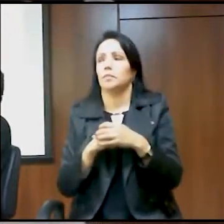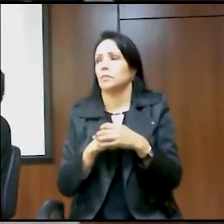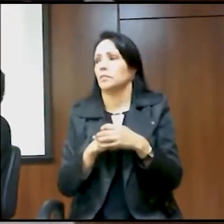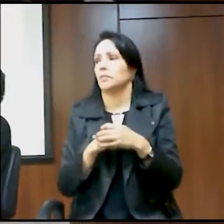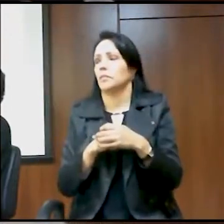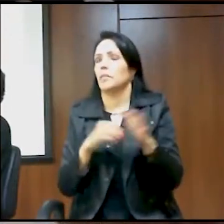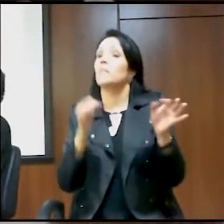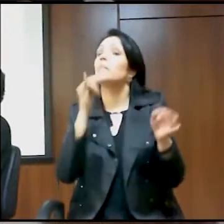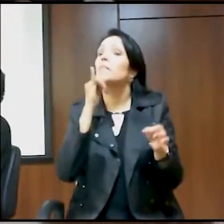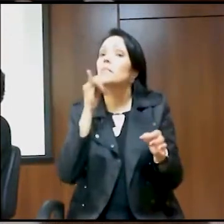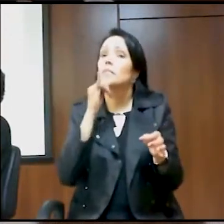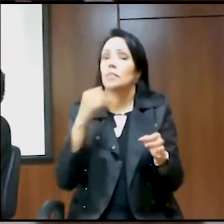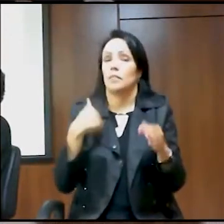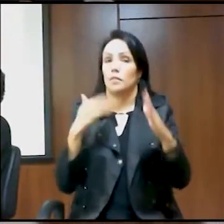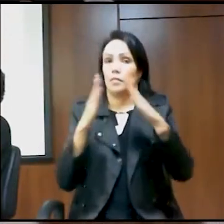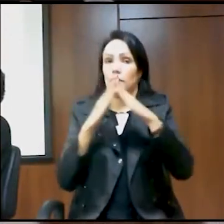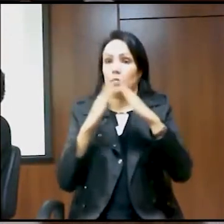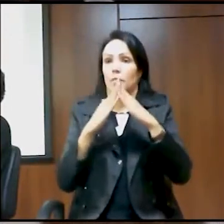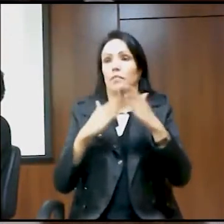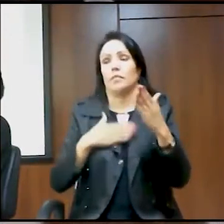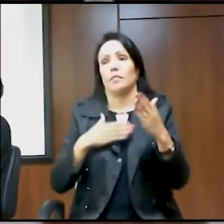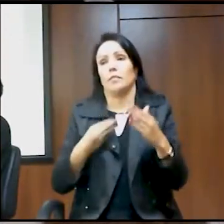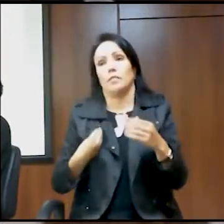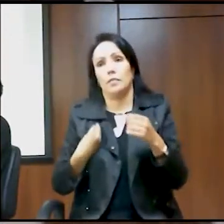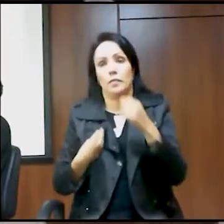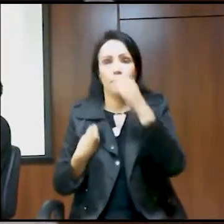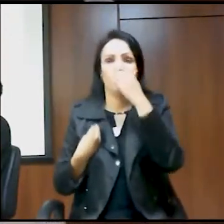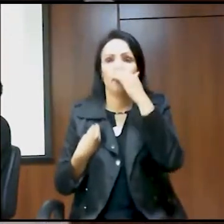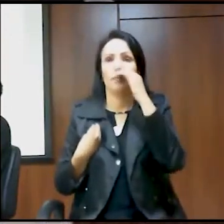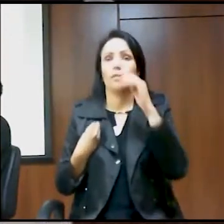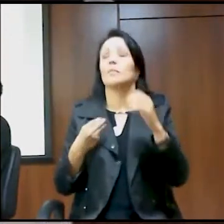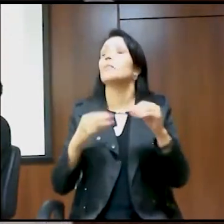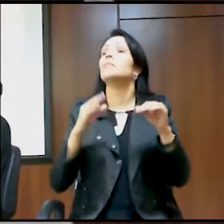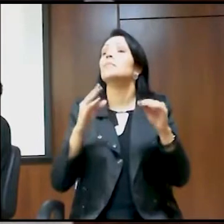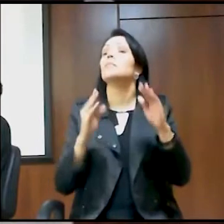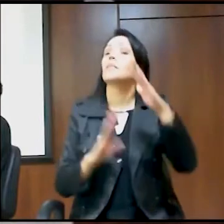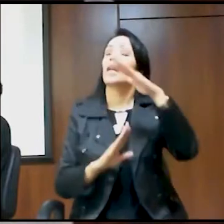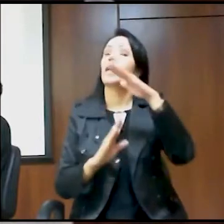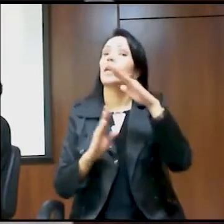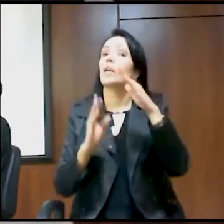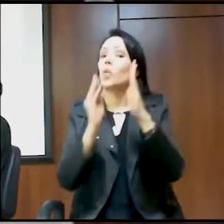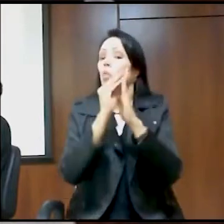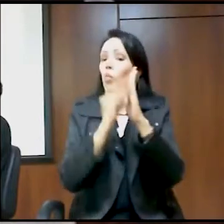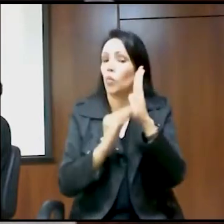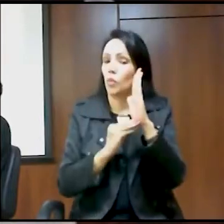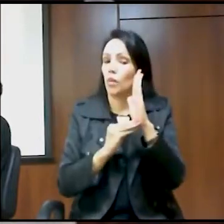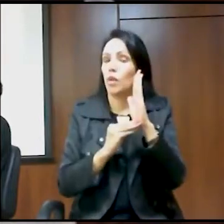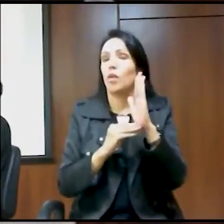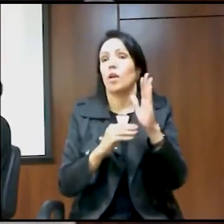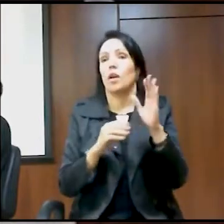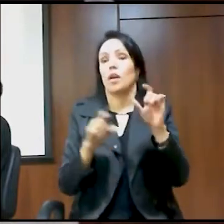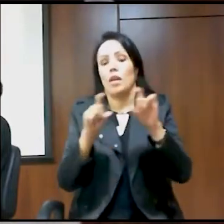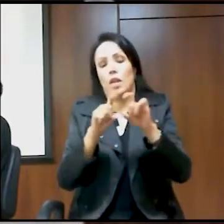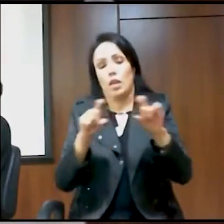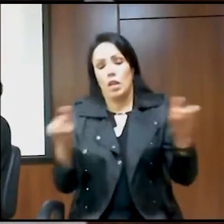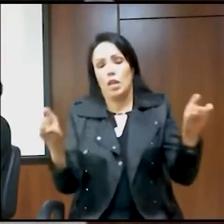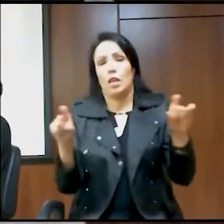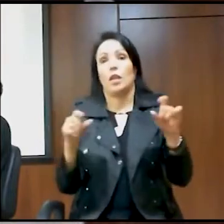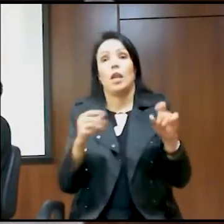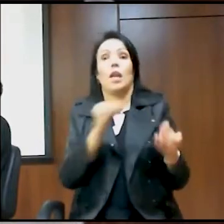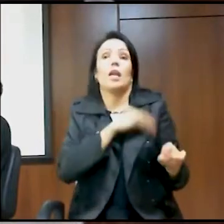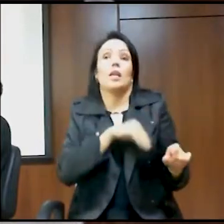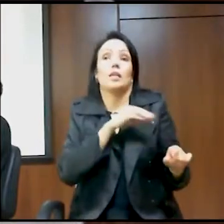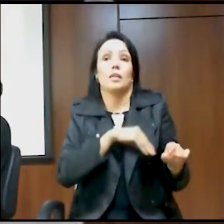no programa Minha Casa Minha Vida, nisso acertou o programa, né, de estabelecer um critério de renda na faixa. Faixa 1, faixa 2, agora